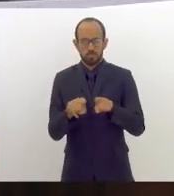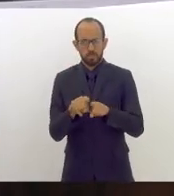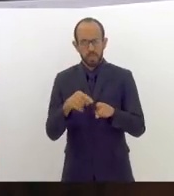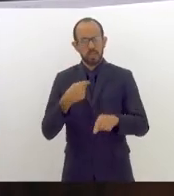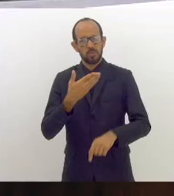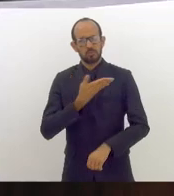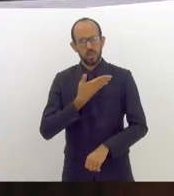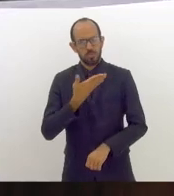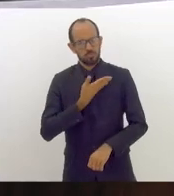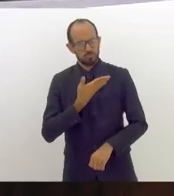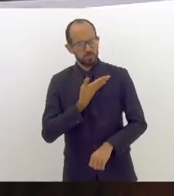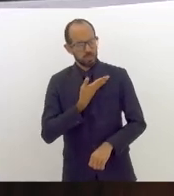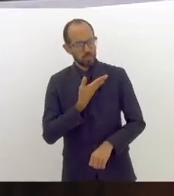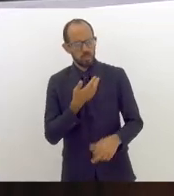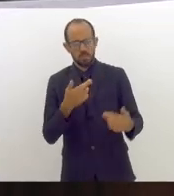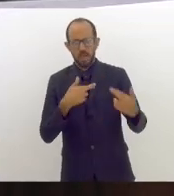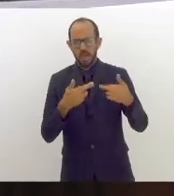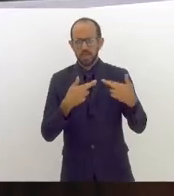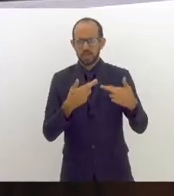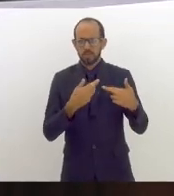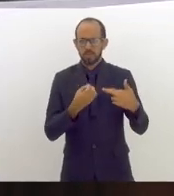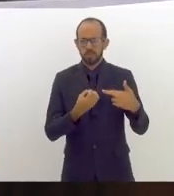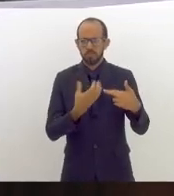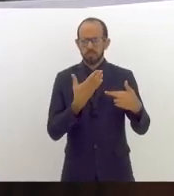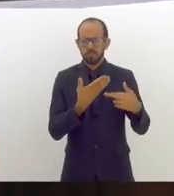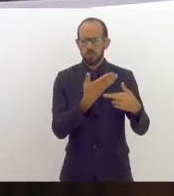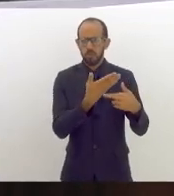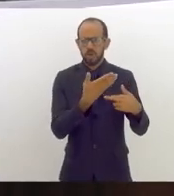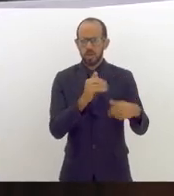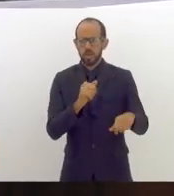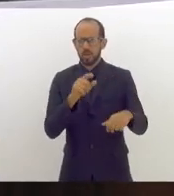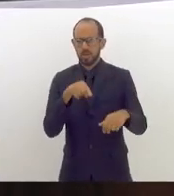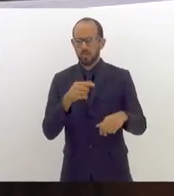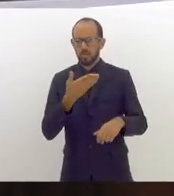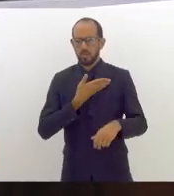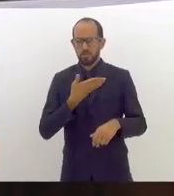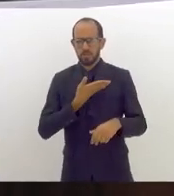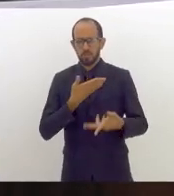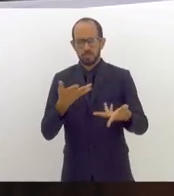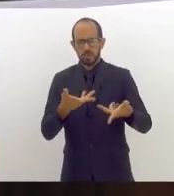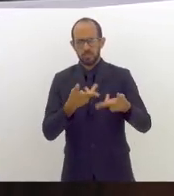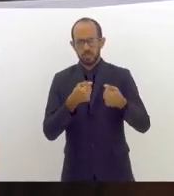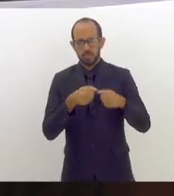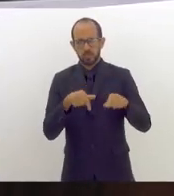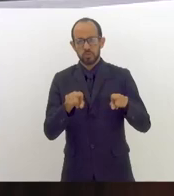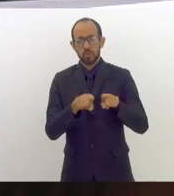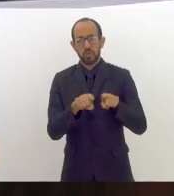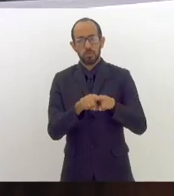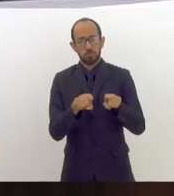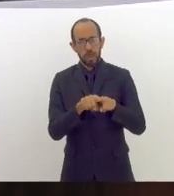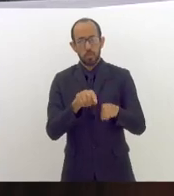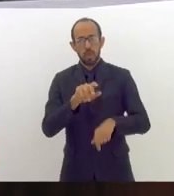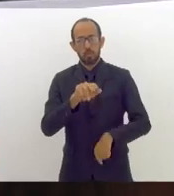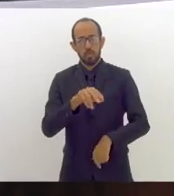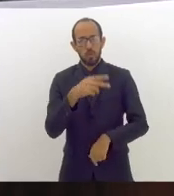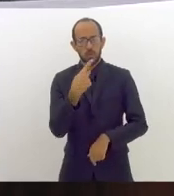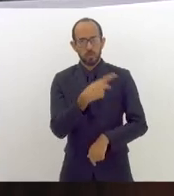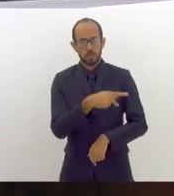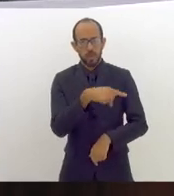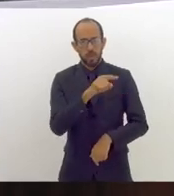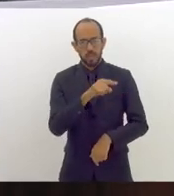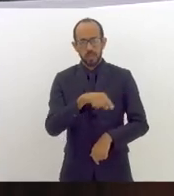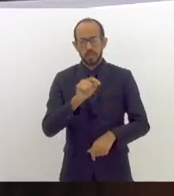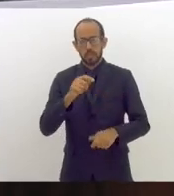tem uma amizade uma relação muito bacana um amigo incrível seu irmão Leo Vieira que hoje Preside a mesa